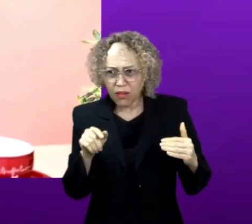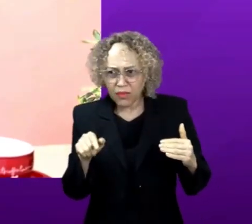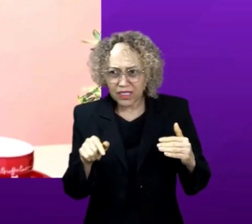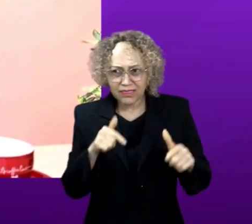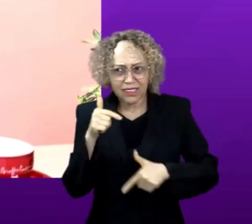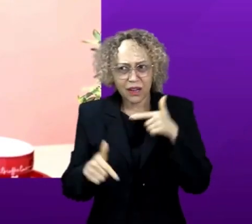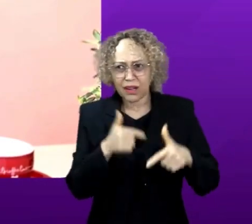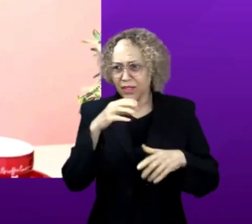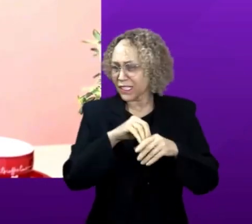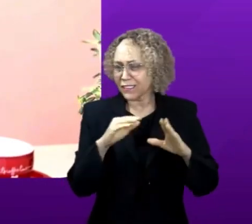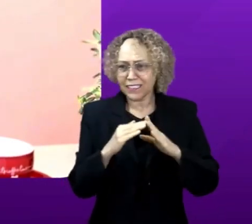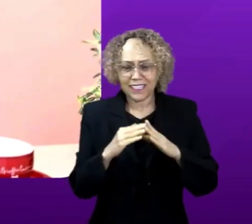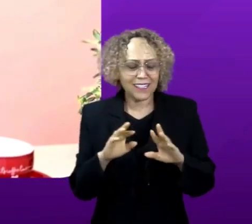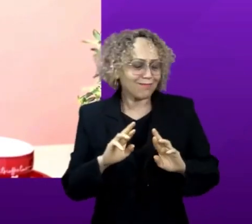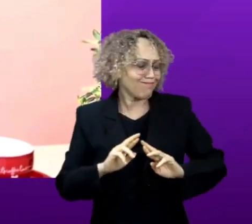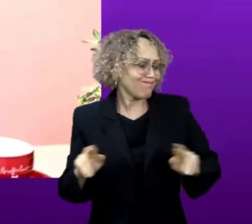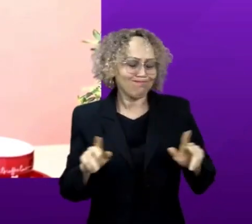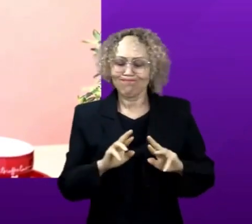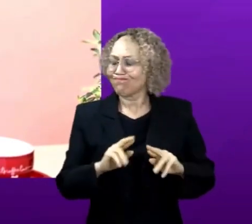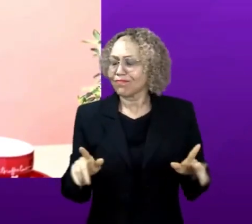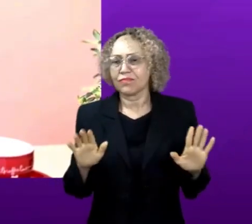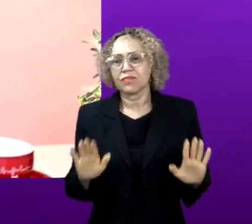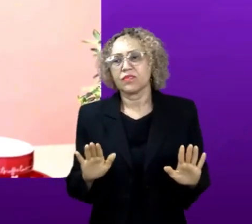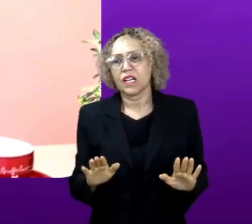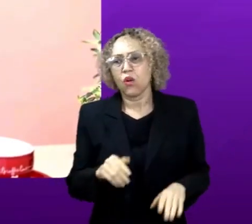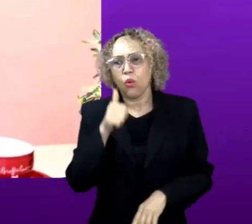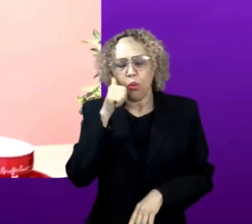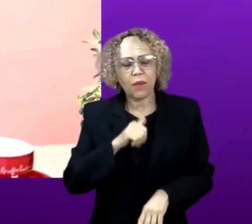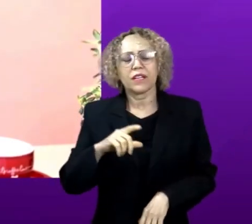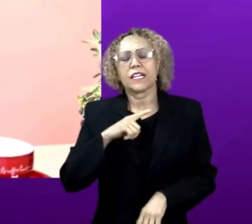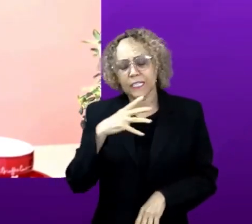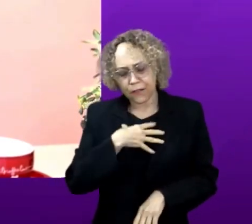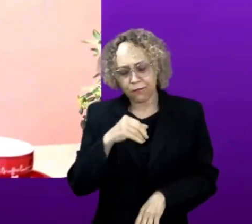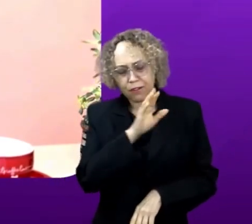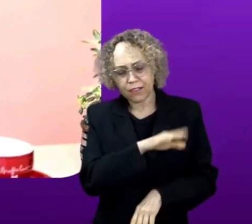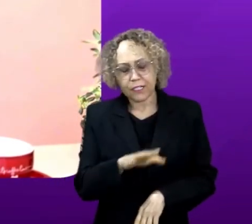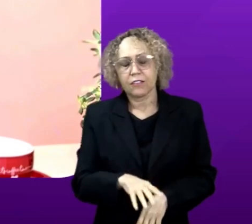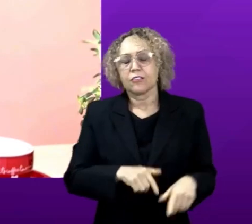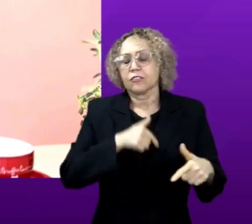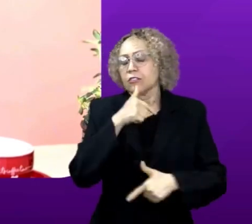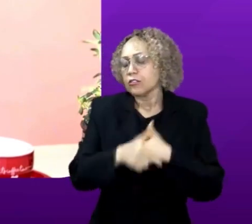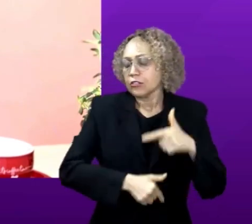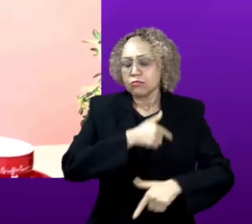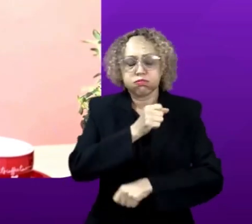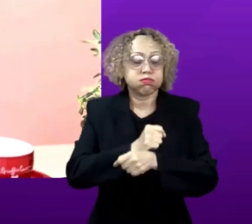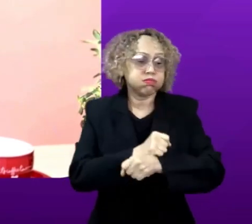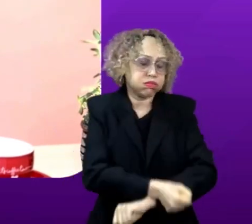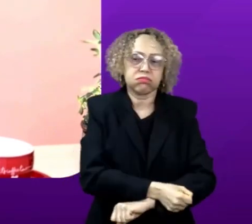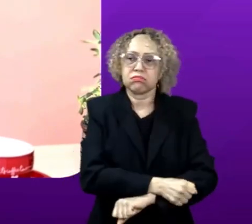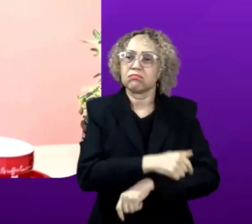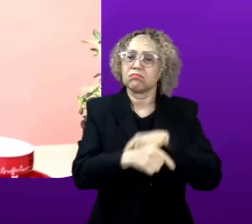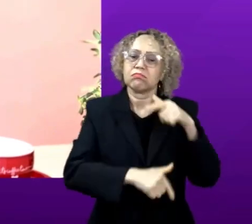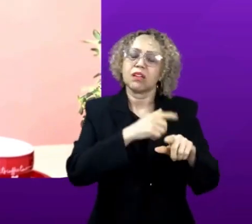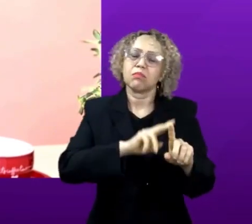trabalho doméstico, e isso não acontece. E uma mulher com criança tem uma sobrecarga ainda maior com relação